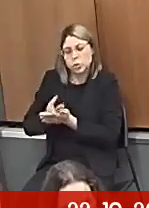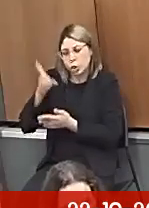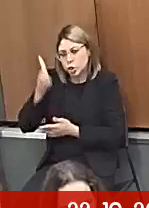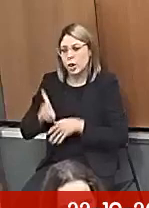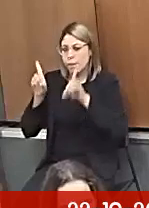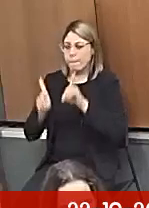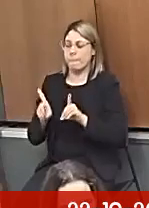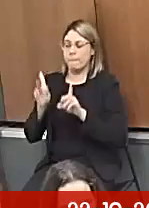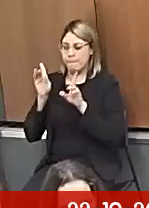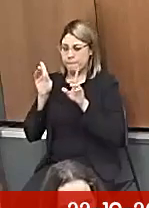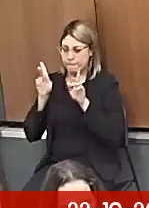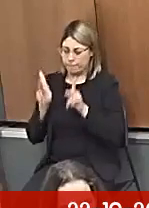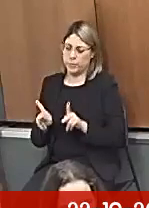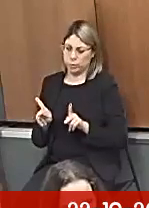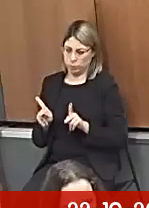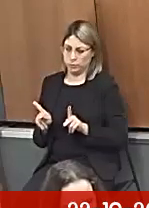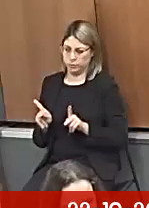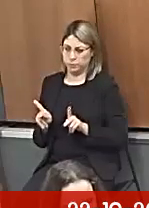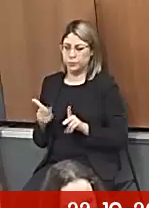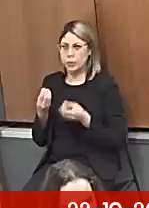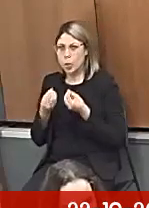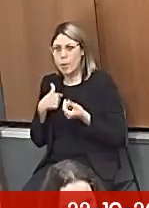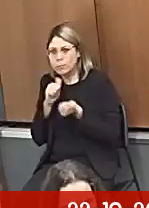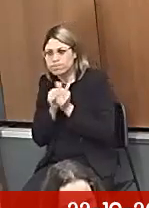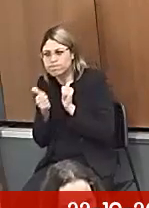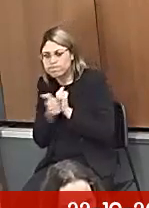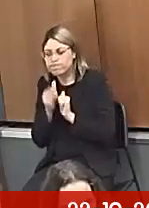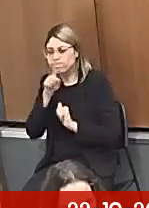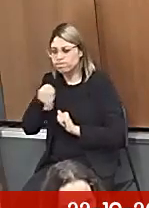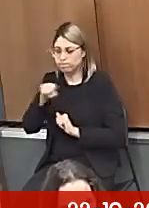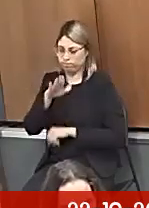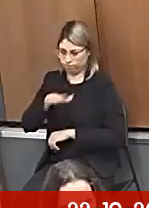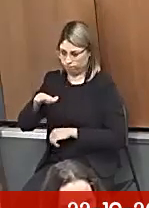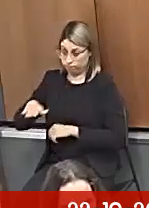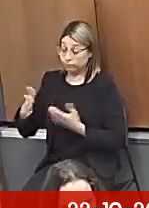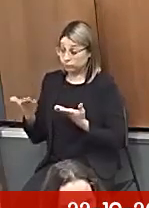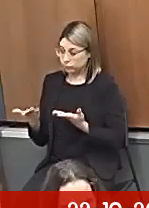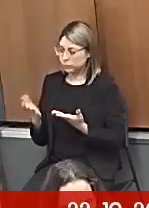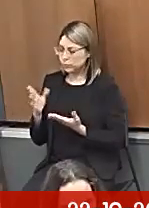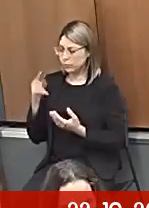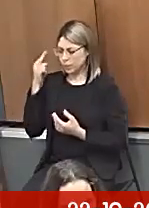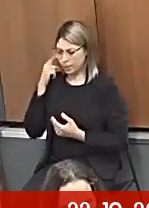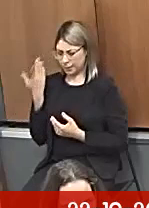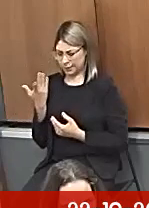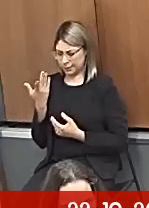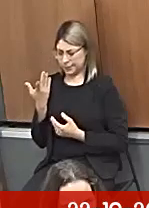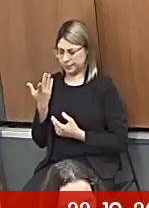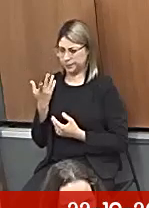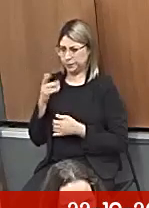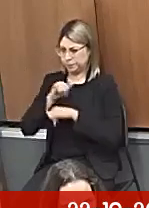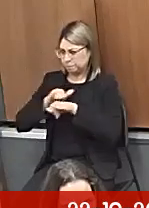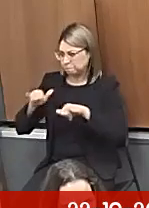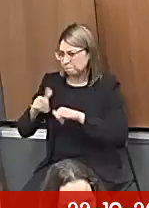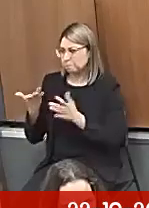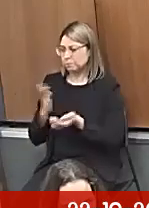com deficiência. Como me adequar a essas crianças? Agora, quando a gente vê, por exemplo, um